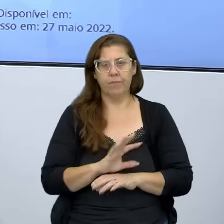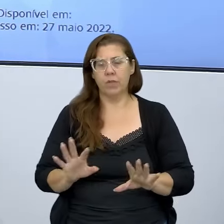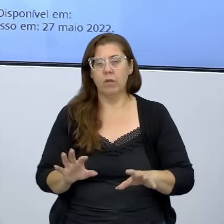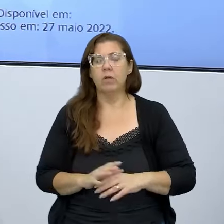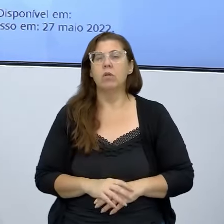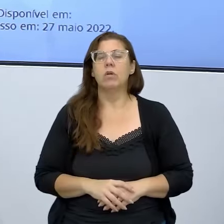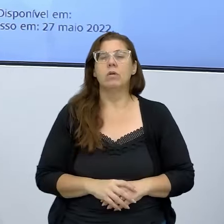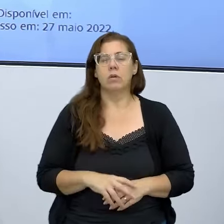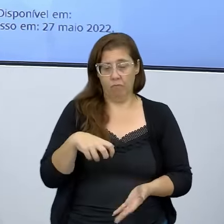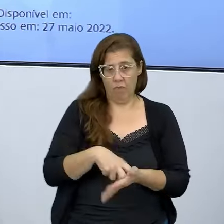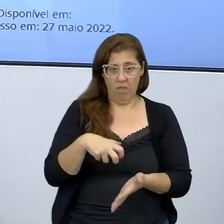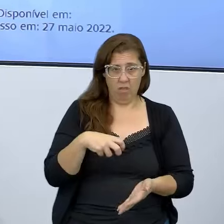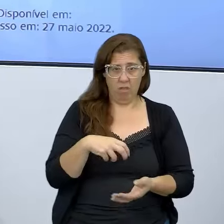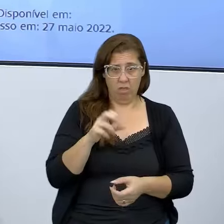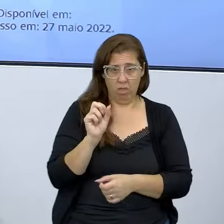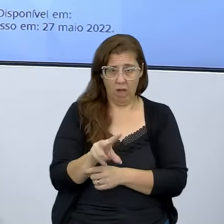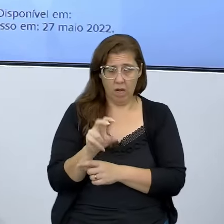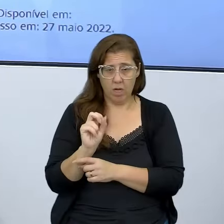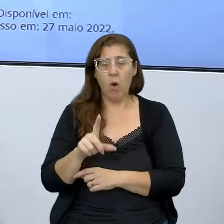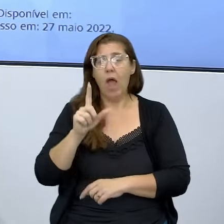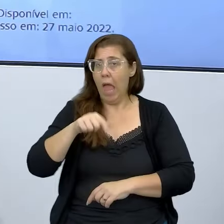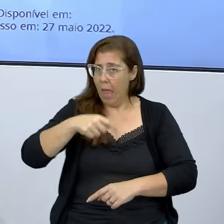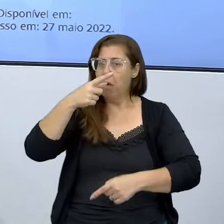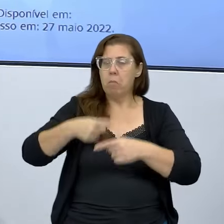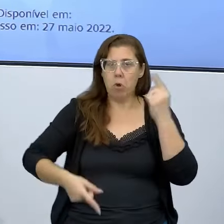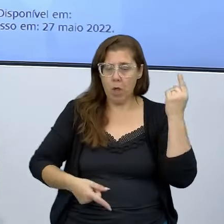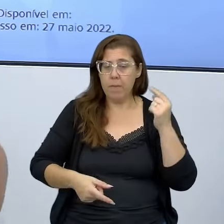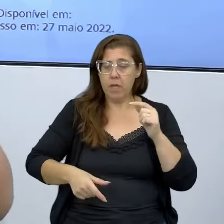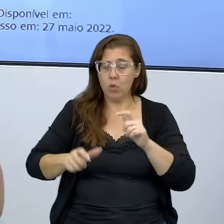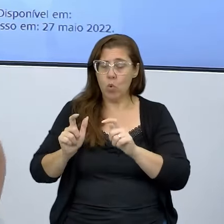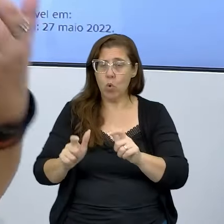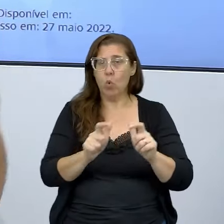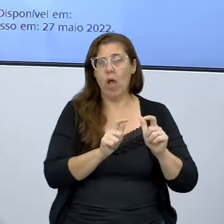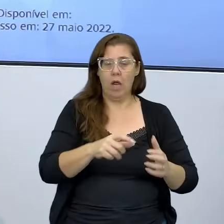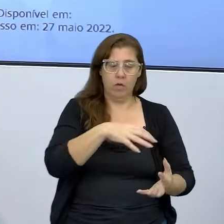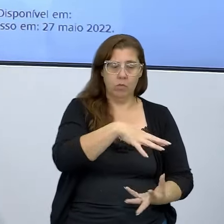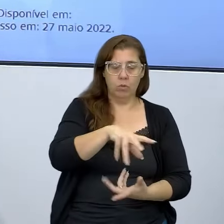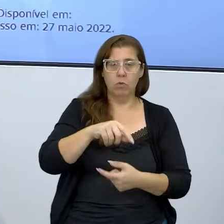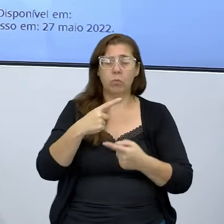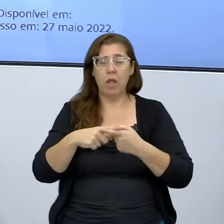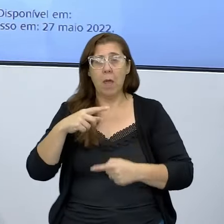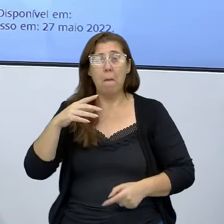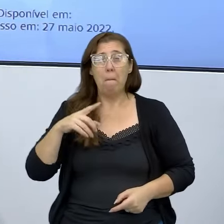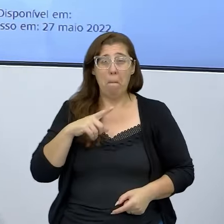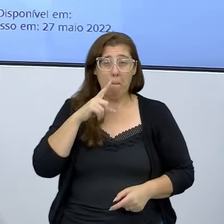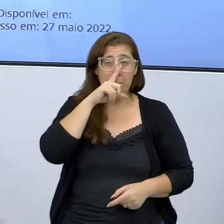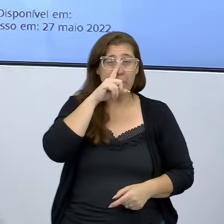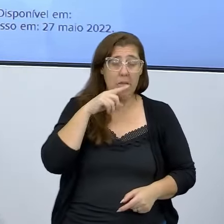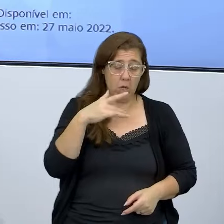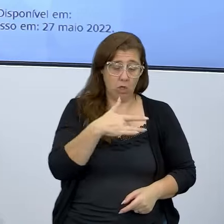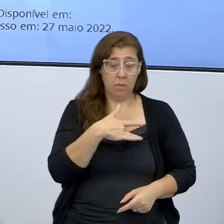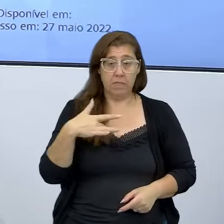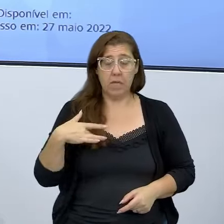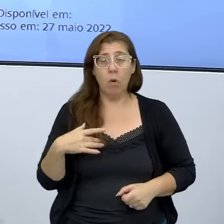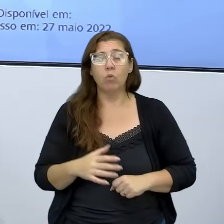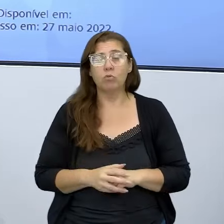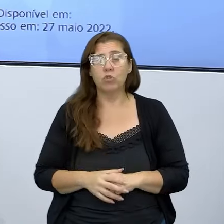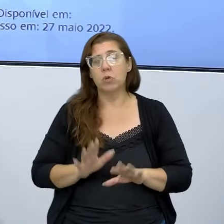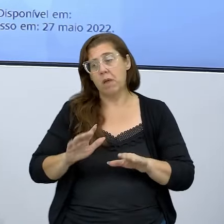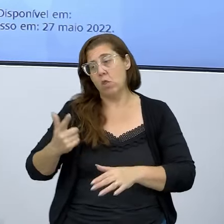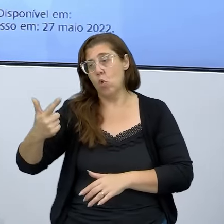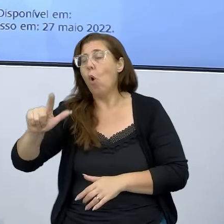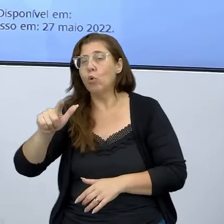si, mas alguns específicos são proibidos em vários lugares do mundo por trazerem riscos à saúde, mas em outros lugares essas legislações